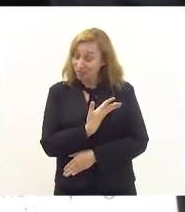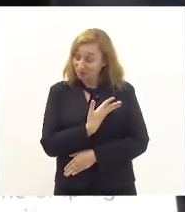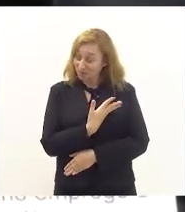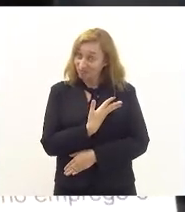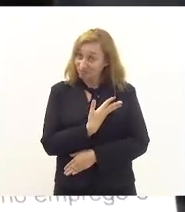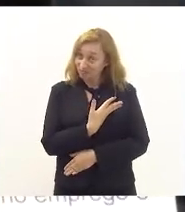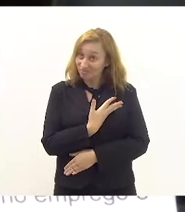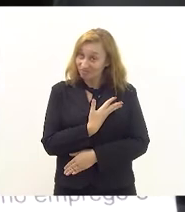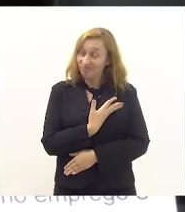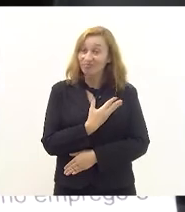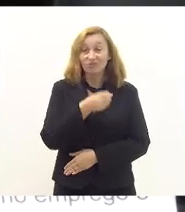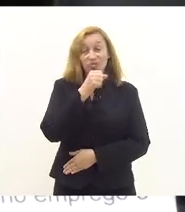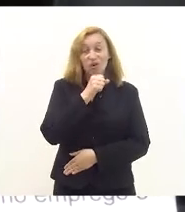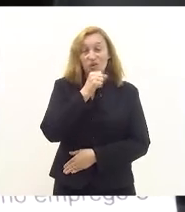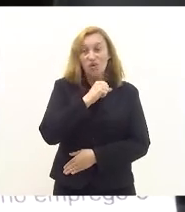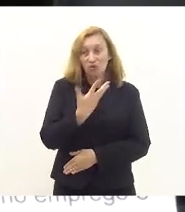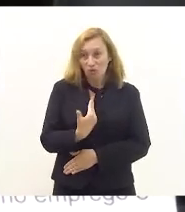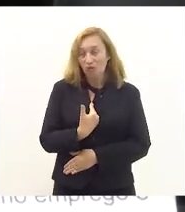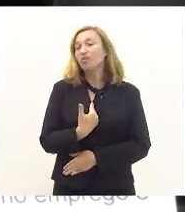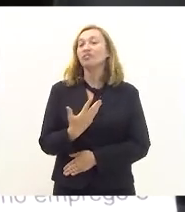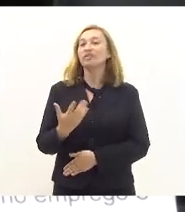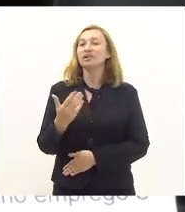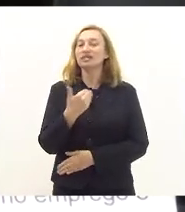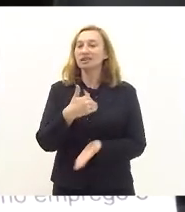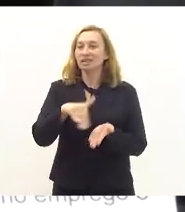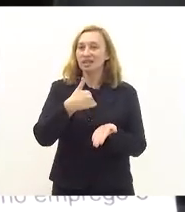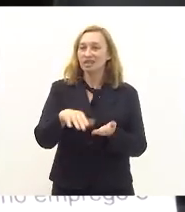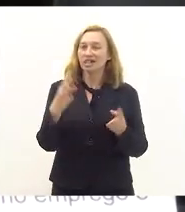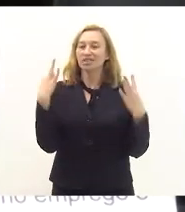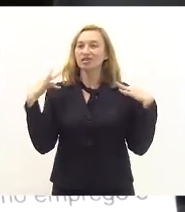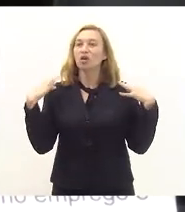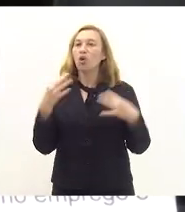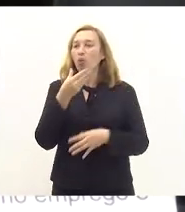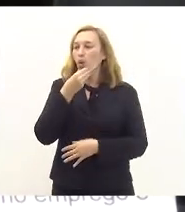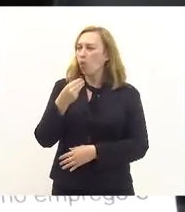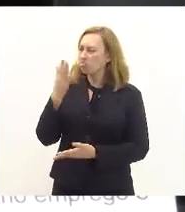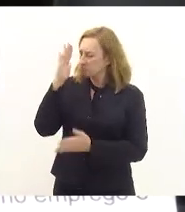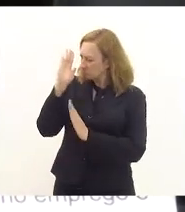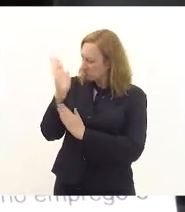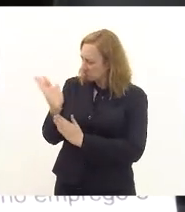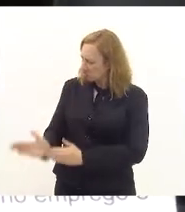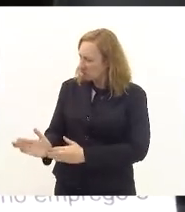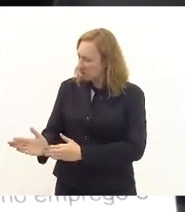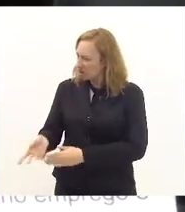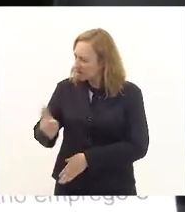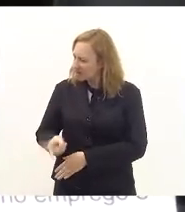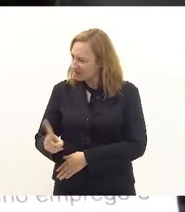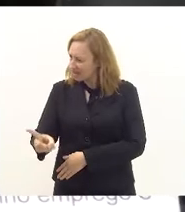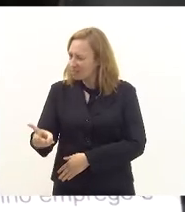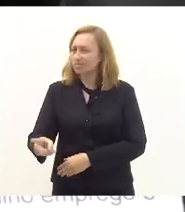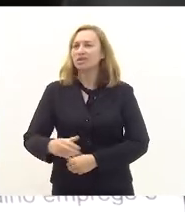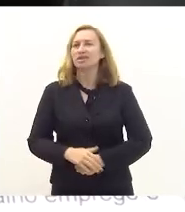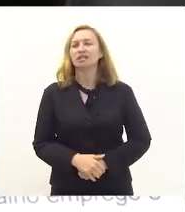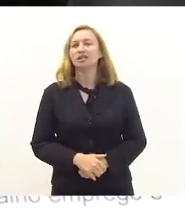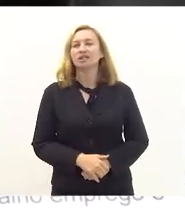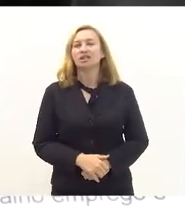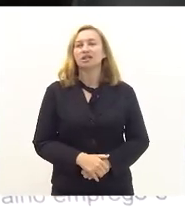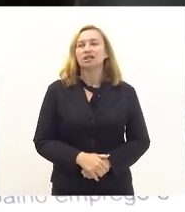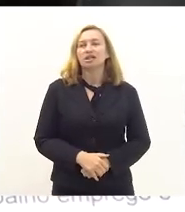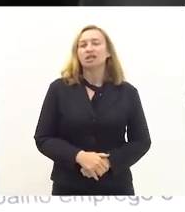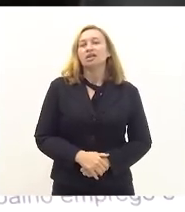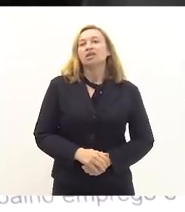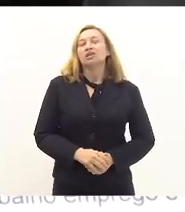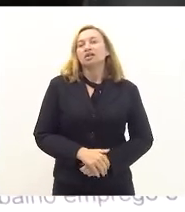inteira do meu avô Leonel Brizola, seu secretário de turismo, homem de confiança de todos os tempos, desde a refundação do antigo